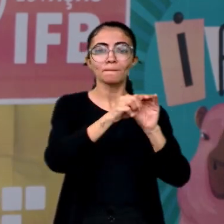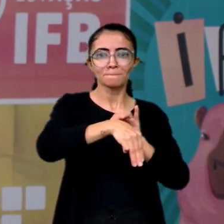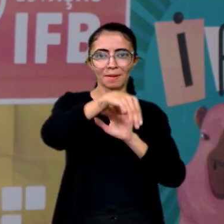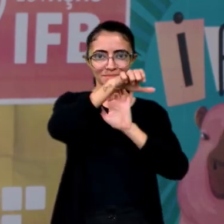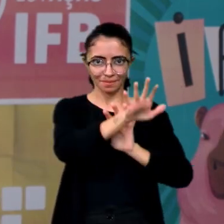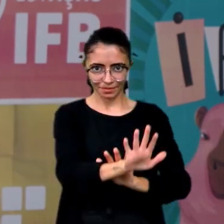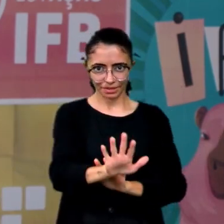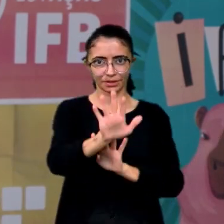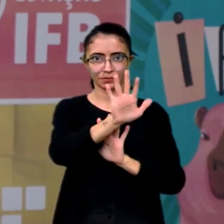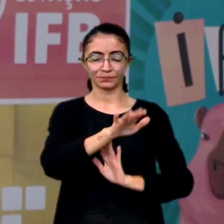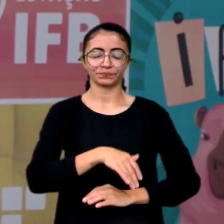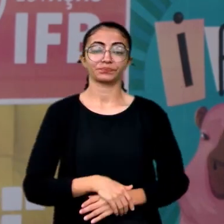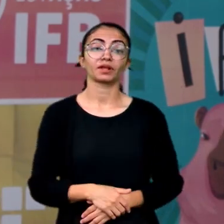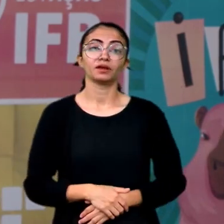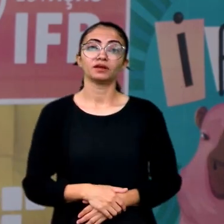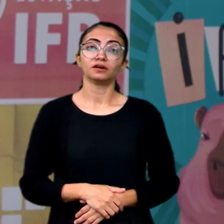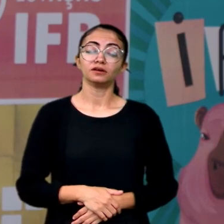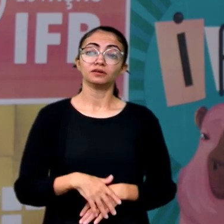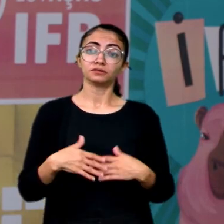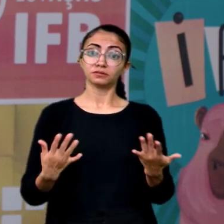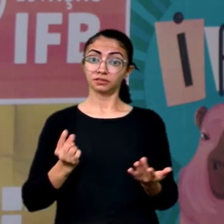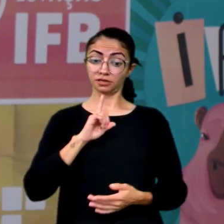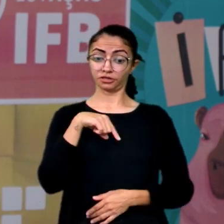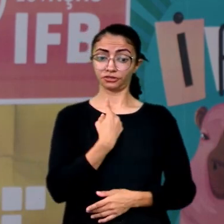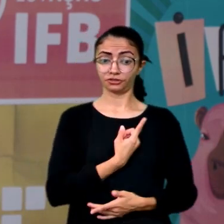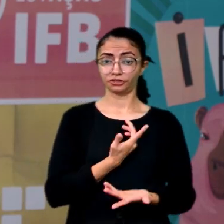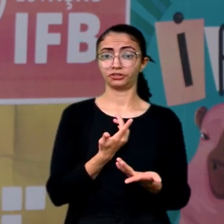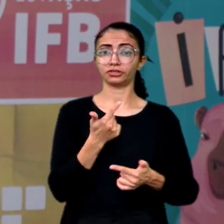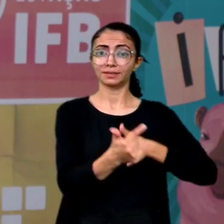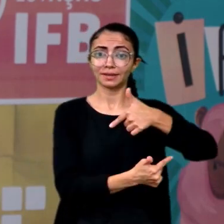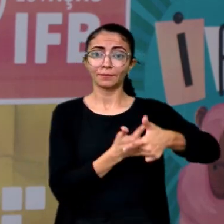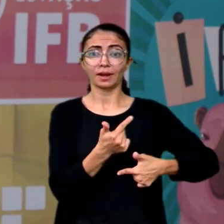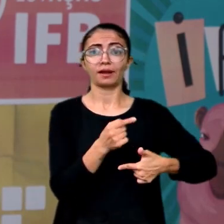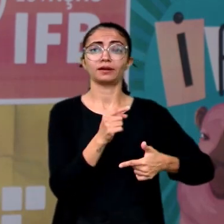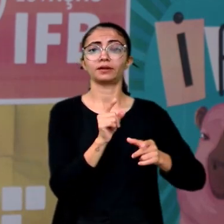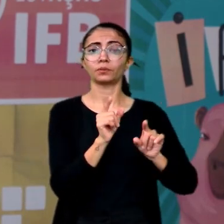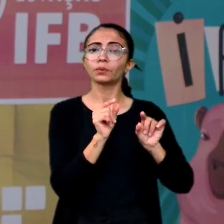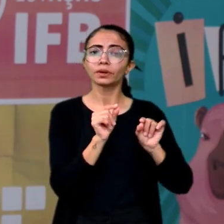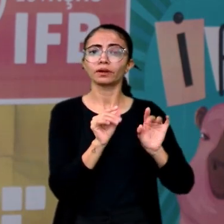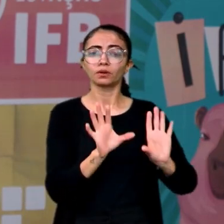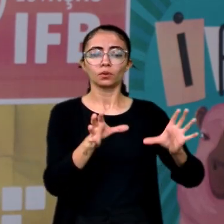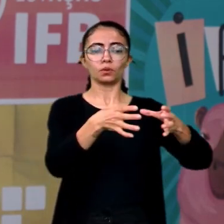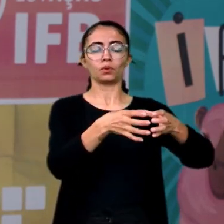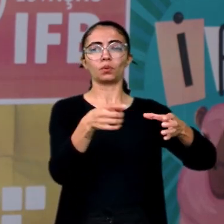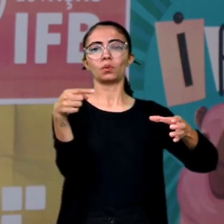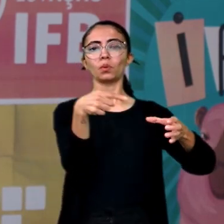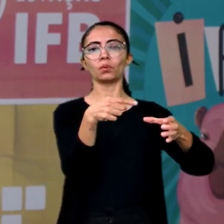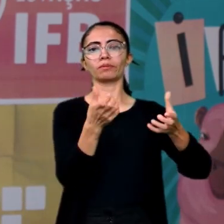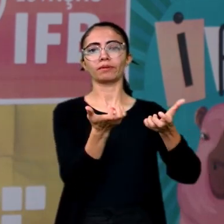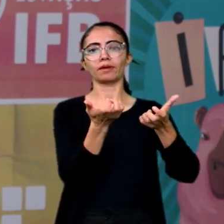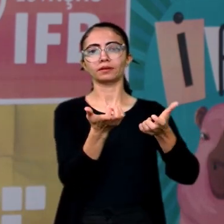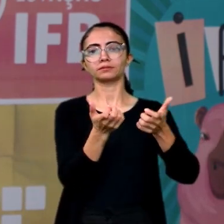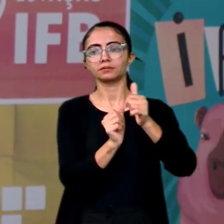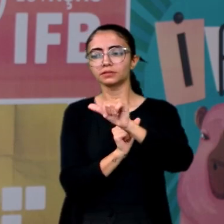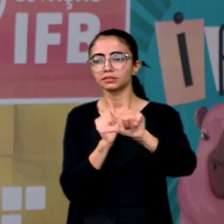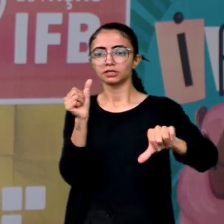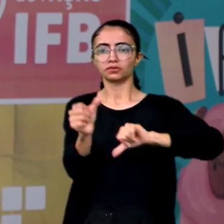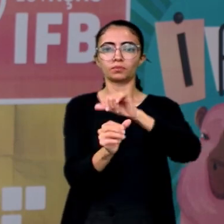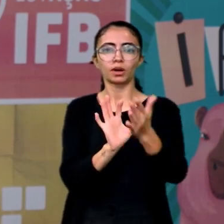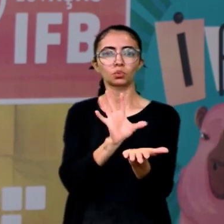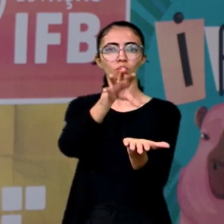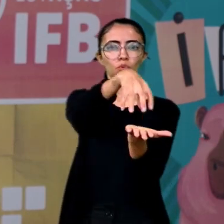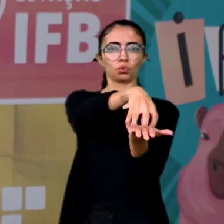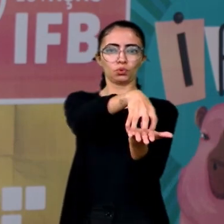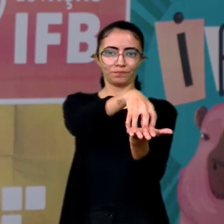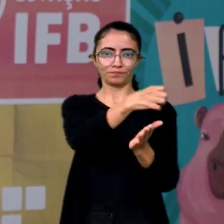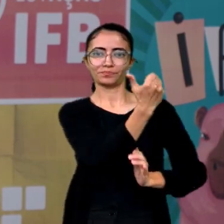agora a gente trabalha para transformar essa comissão num núcleo ambiental. Por quê? Quando a gente tem um